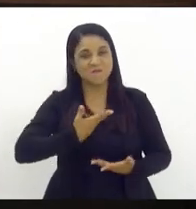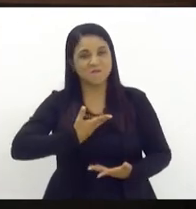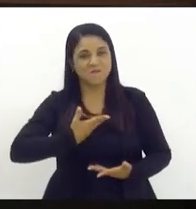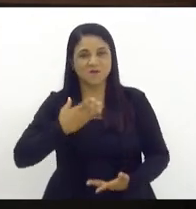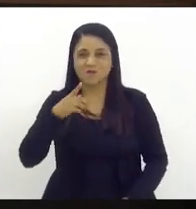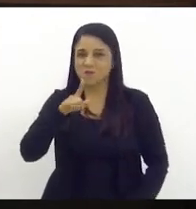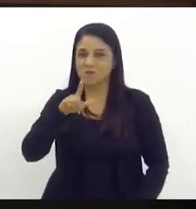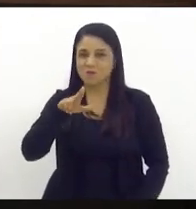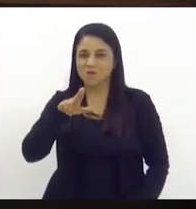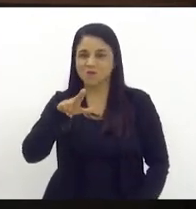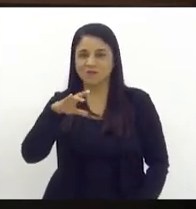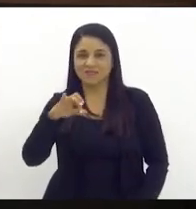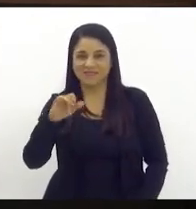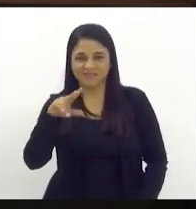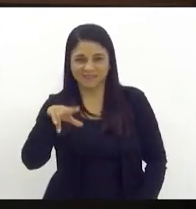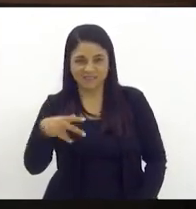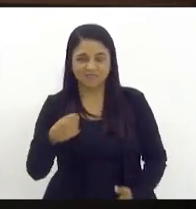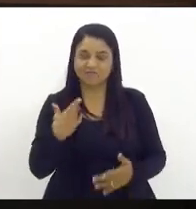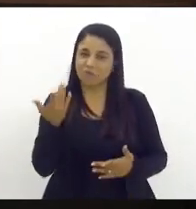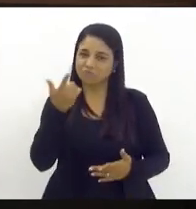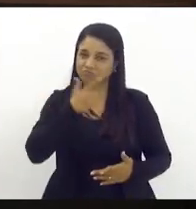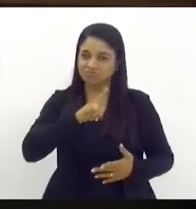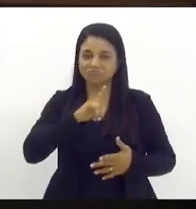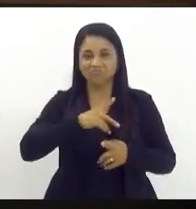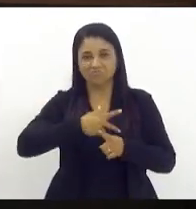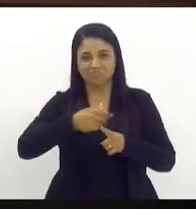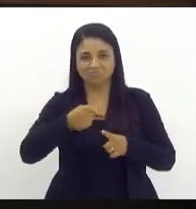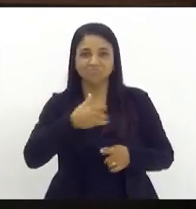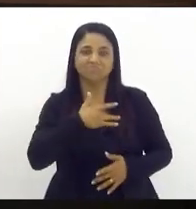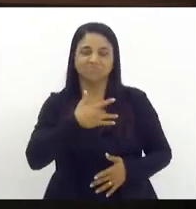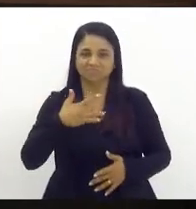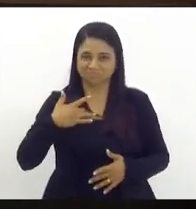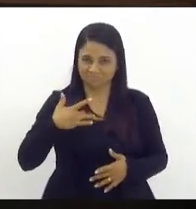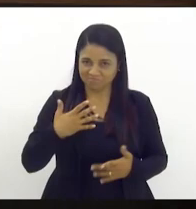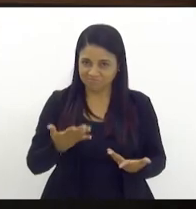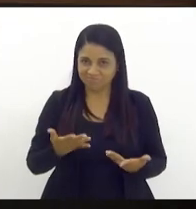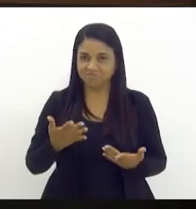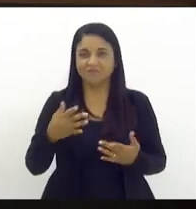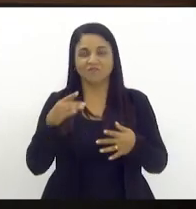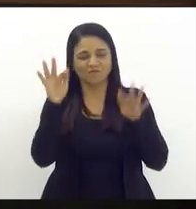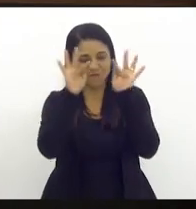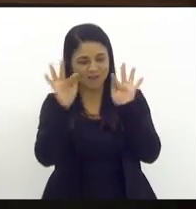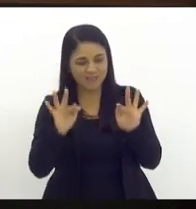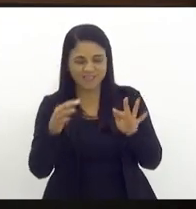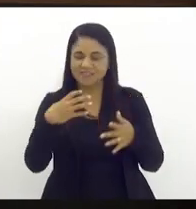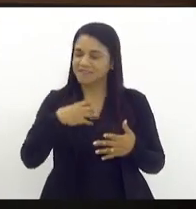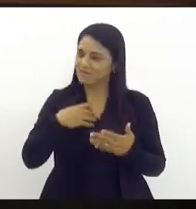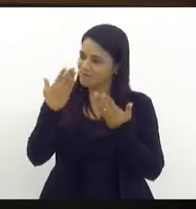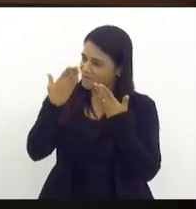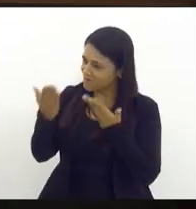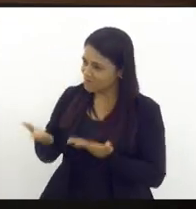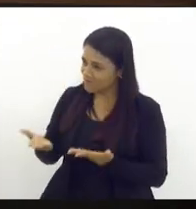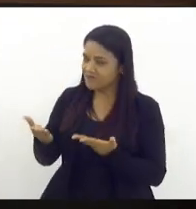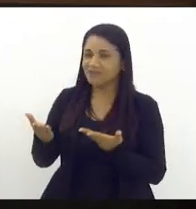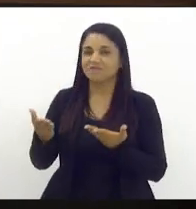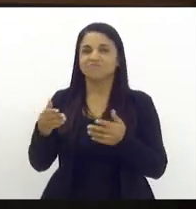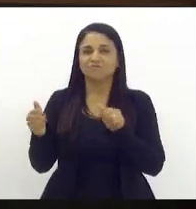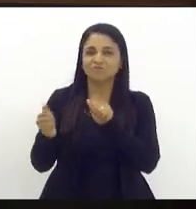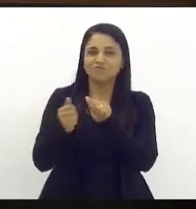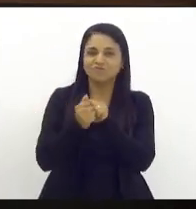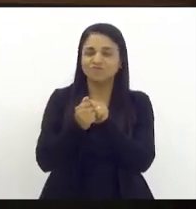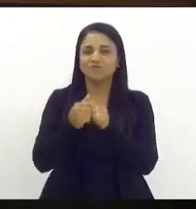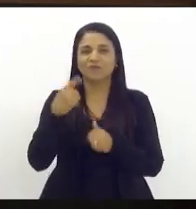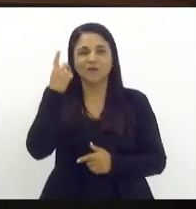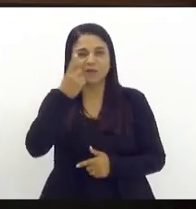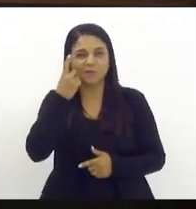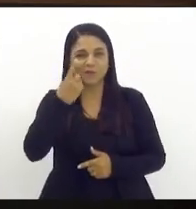já devidamente recuperada, muito feliz em vê-la aqui, já devidamente acompanhada das minhas colegas